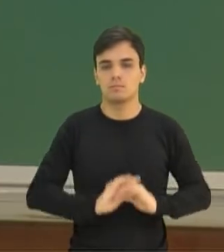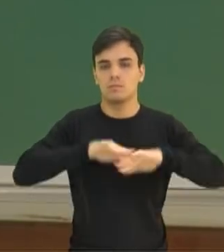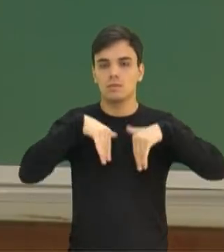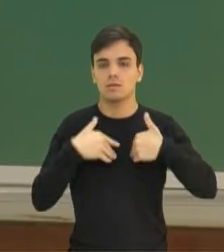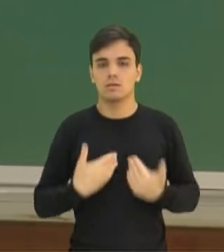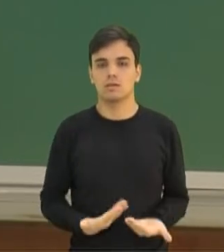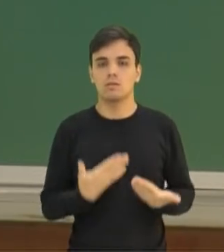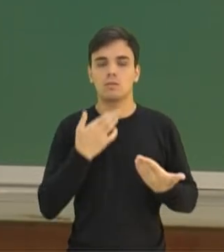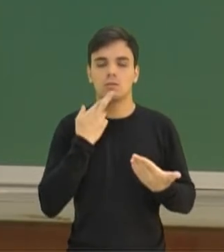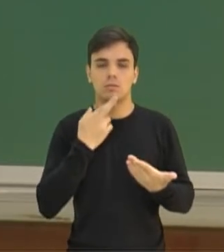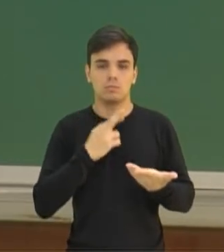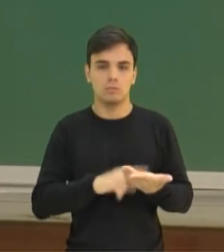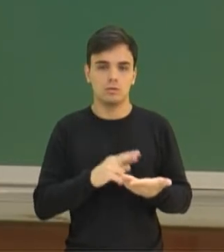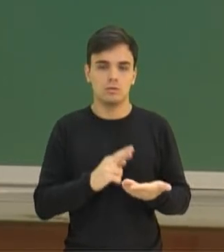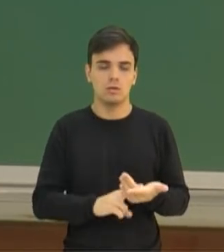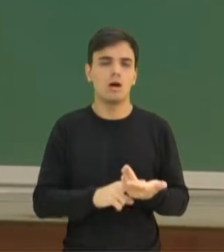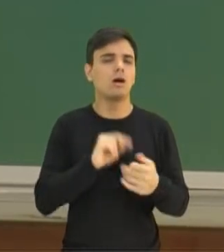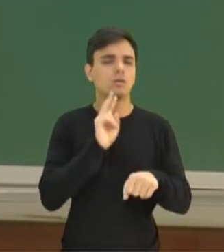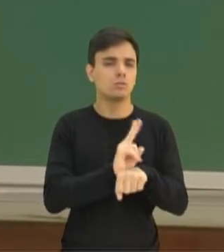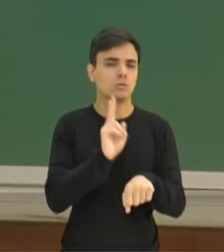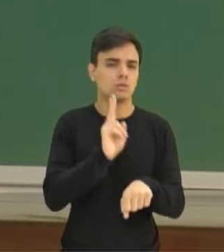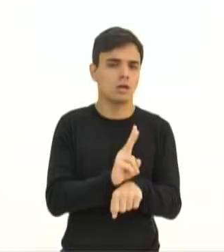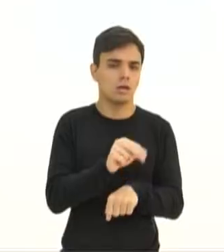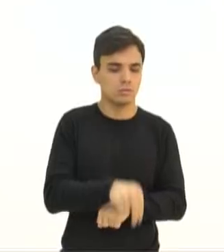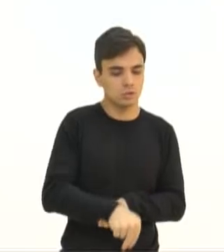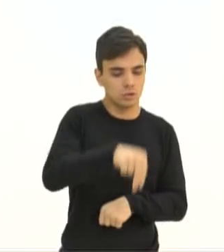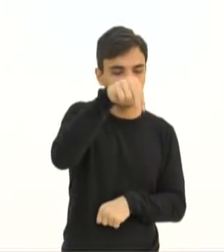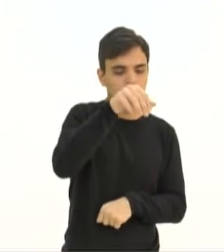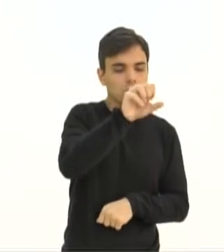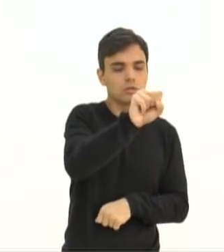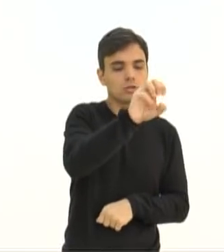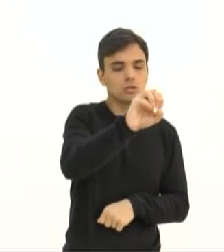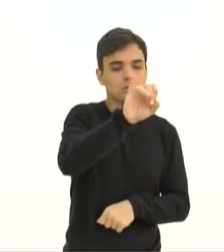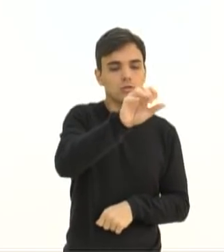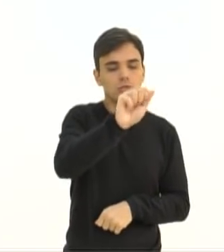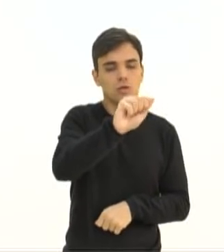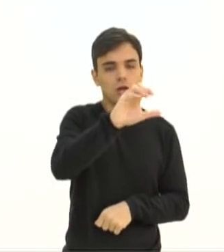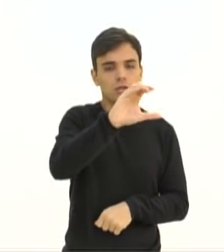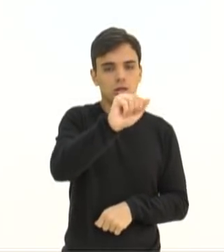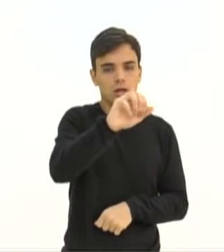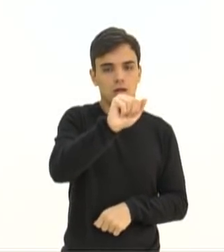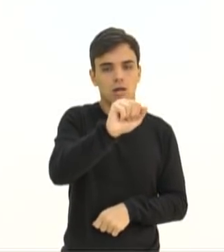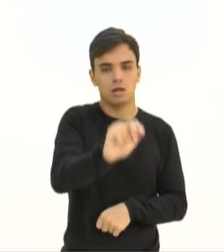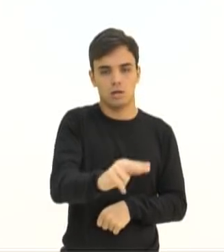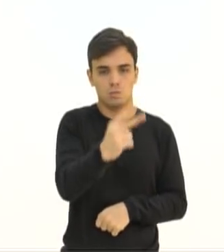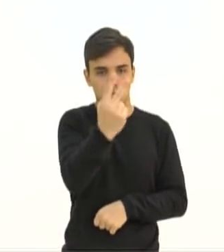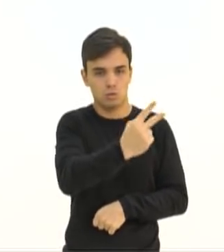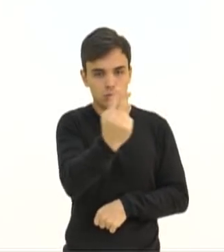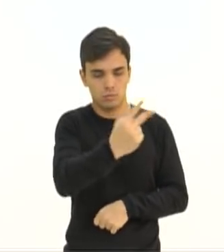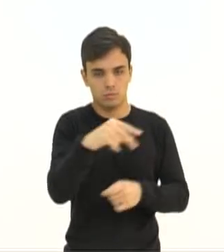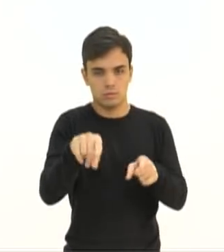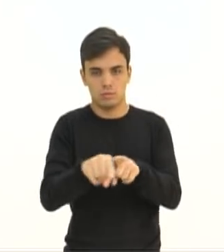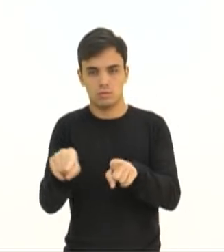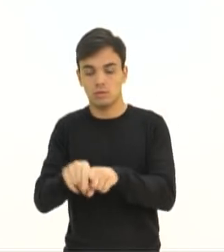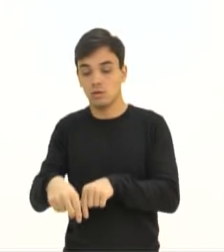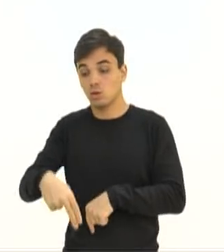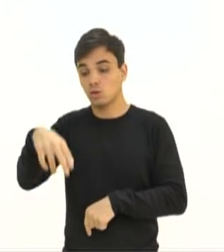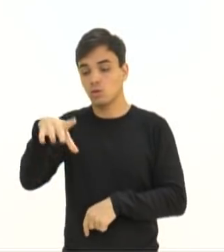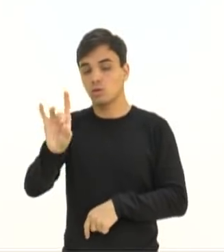lá. Principais cultivos da região norte, soja e cacau. Principais cultivos da região nordeste, cana-de-açúcar